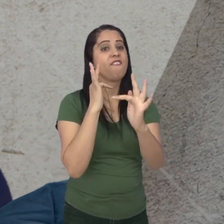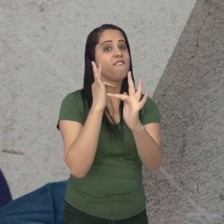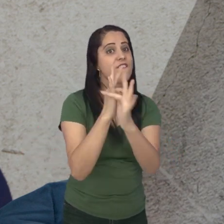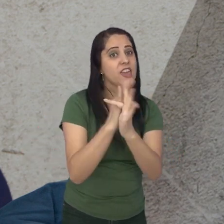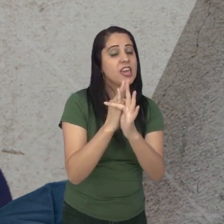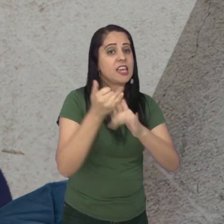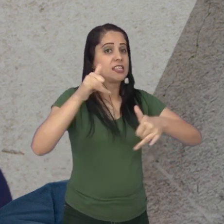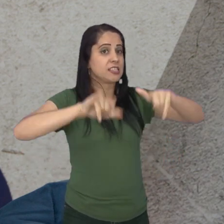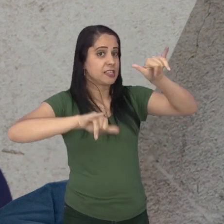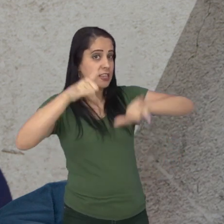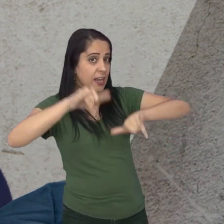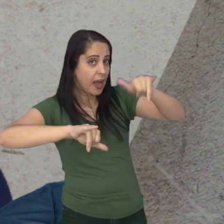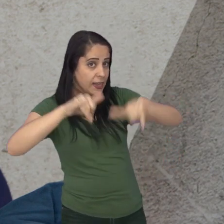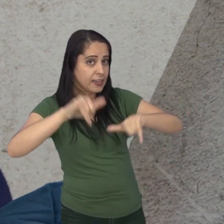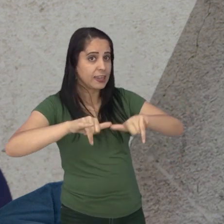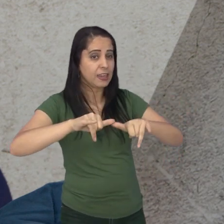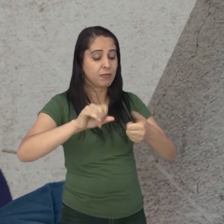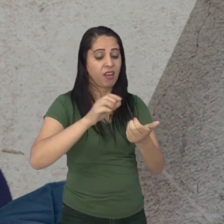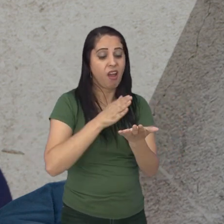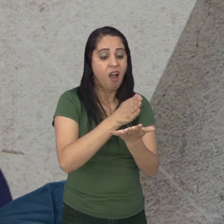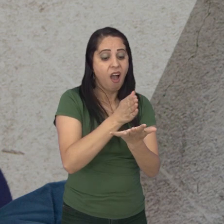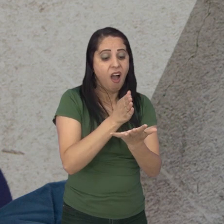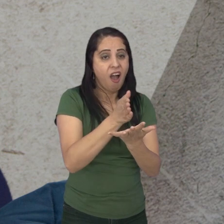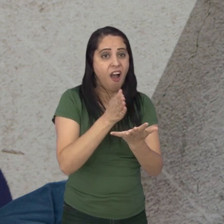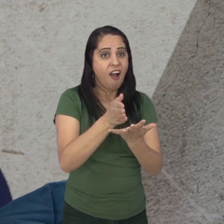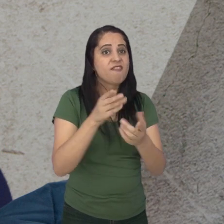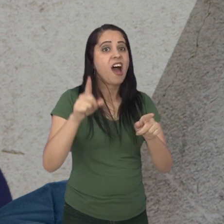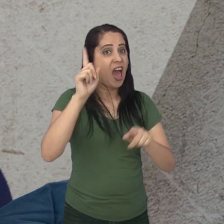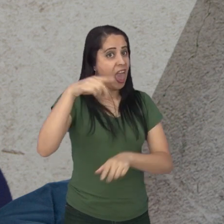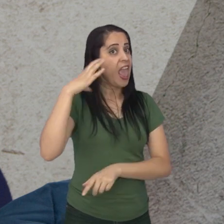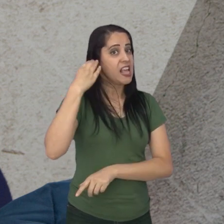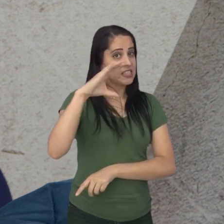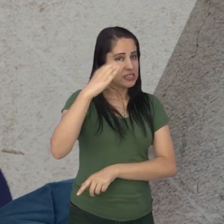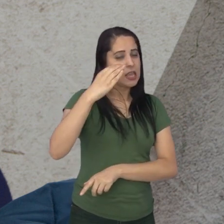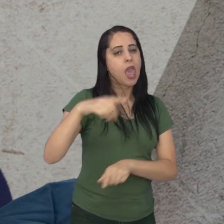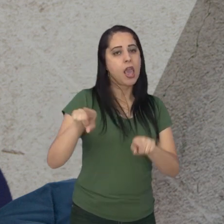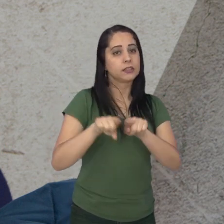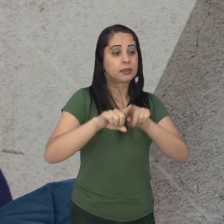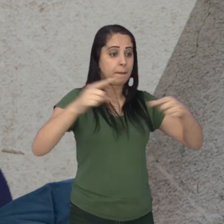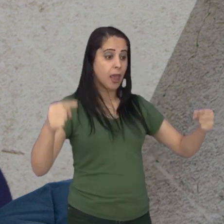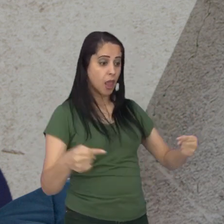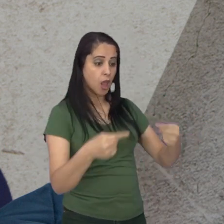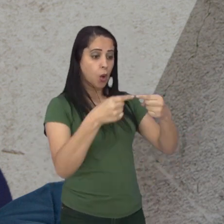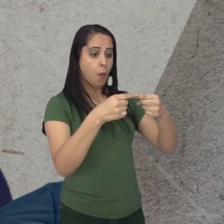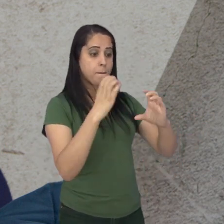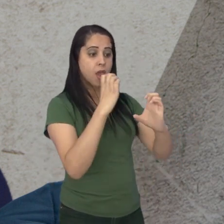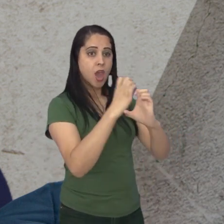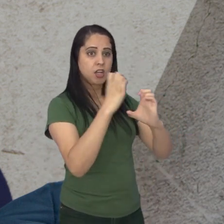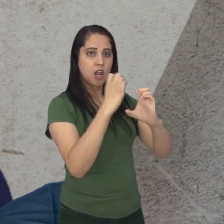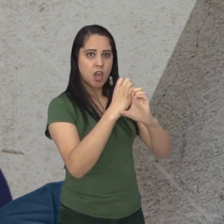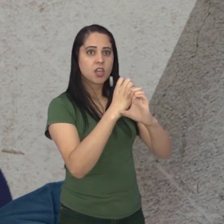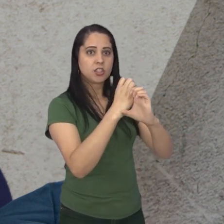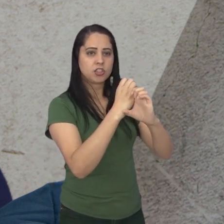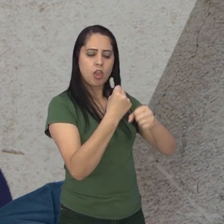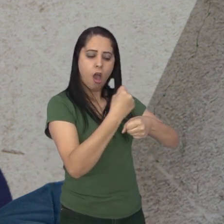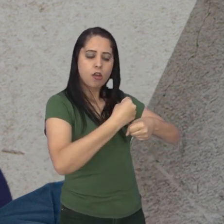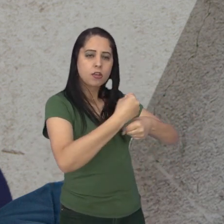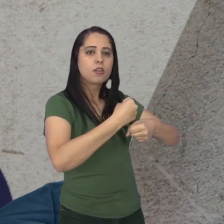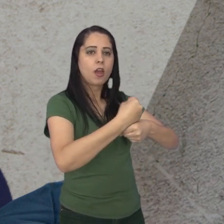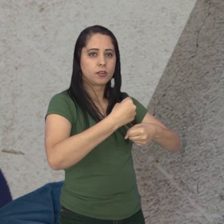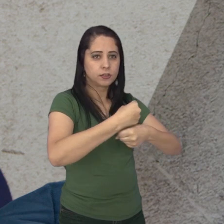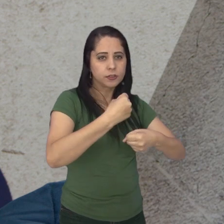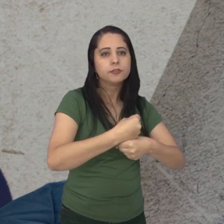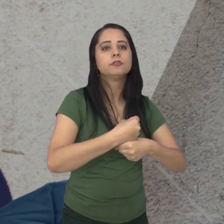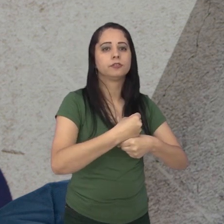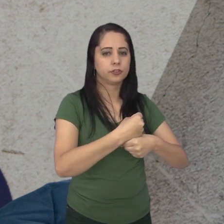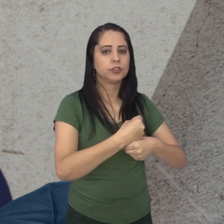envolve também conhecimentos em física, em química, em algumas outras ciências que se relacionam com o dimensionamento e